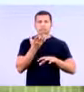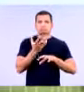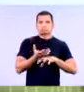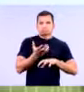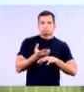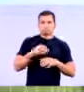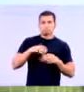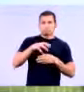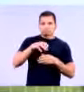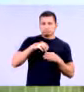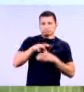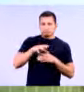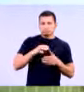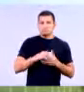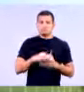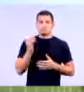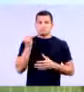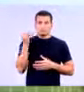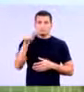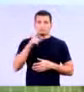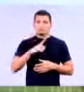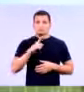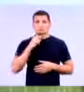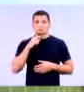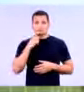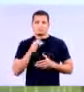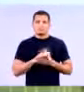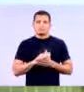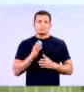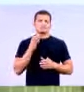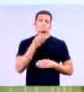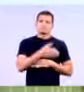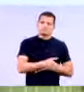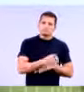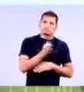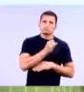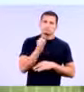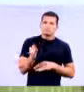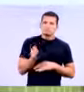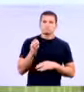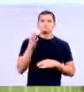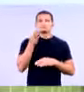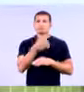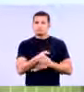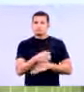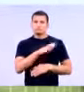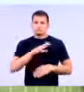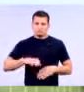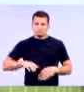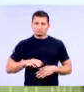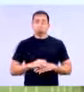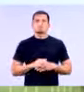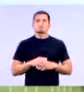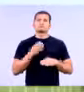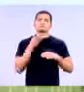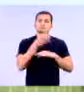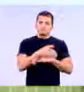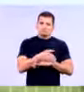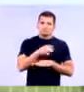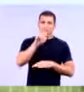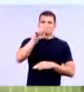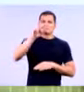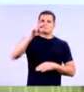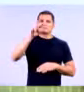É importante que, se você tenha dúvidas, acesse o tutor, acesse o coordenador, acesse o ambiente, poste no fórum de